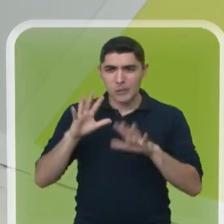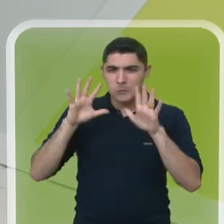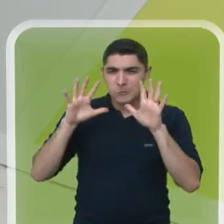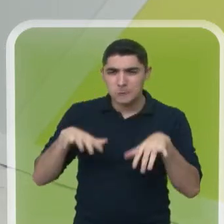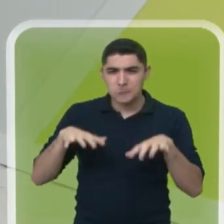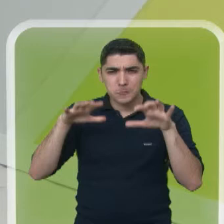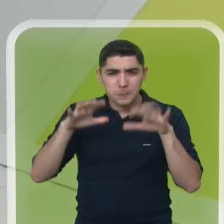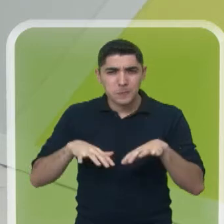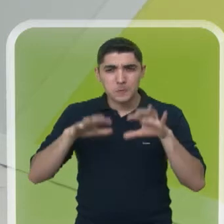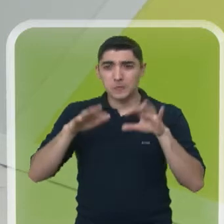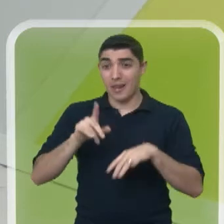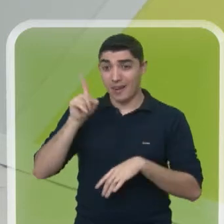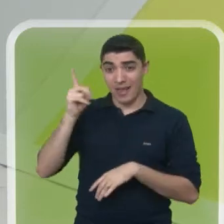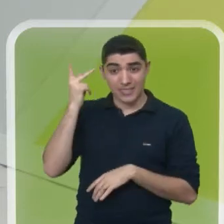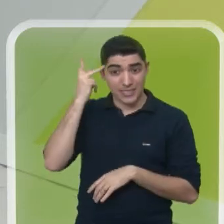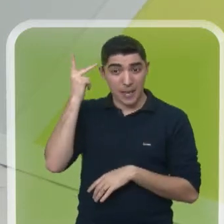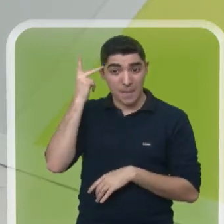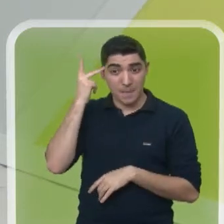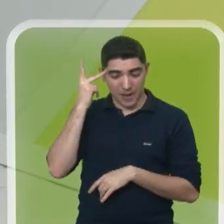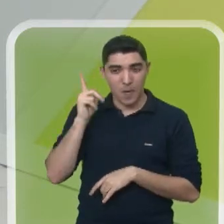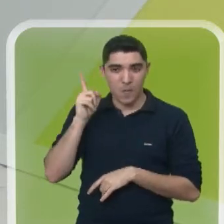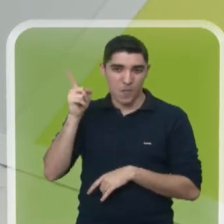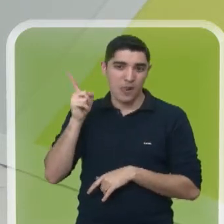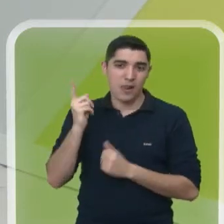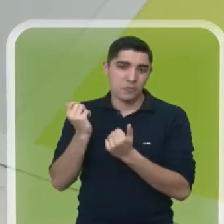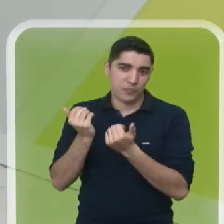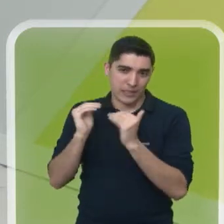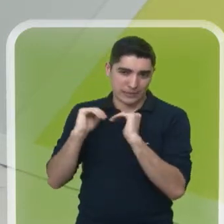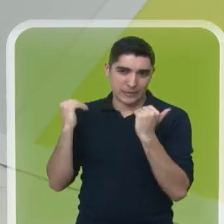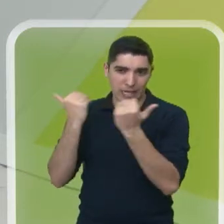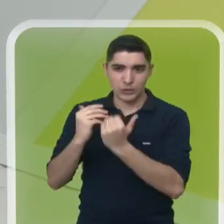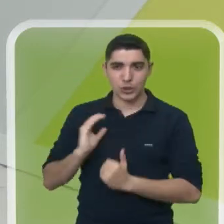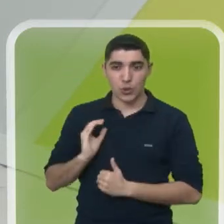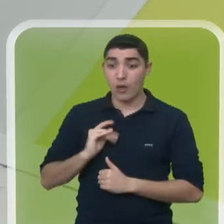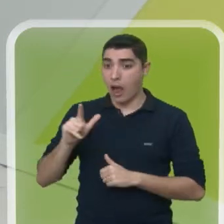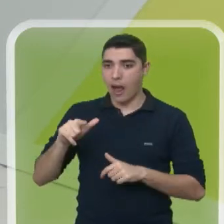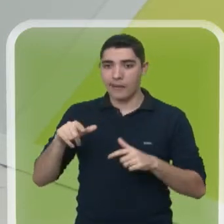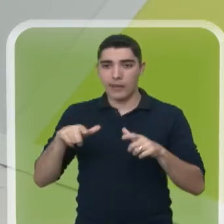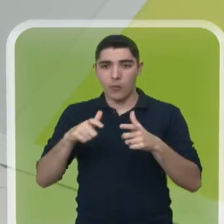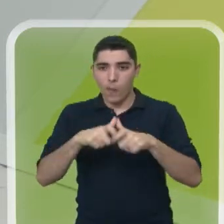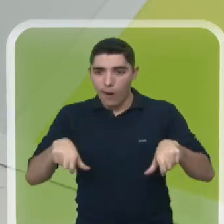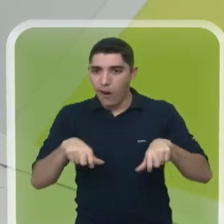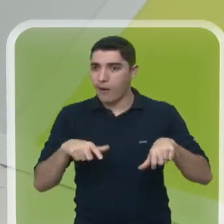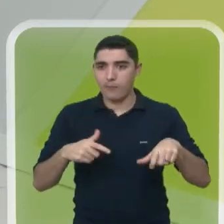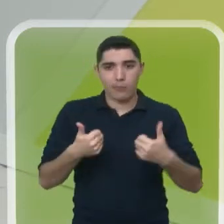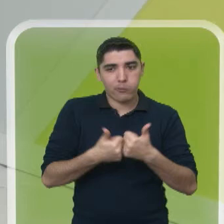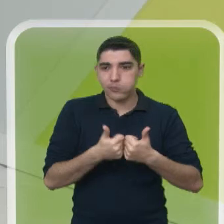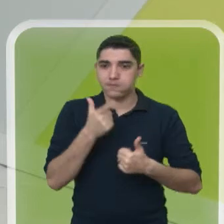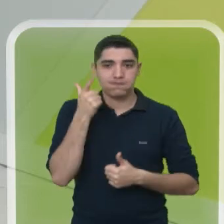cântaros lá em São Paulo, lá na Fazendinha. O campo estava impraticável de se jogar,